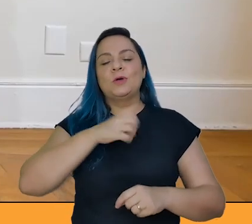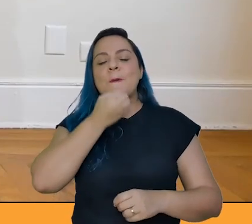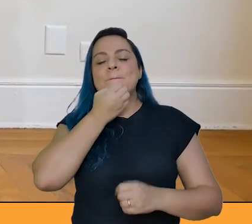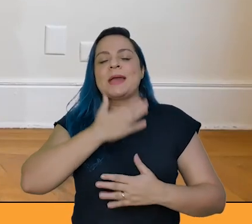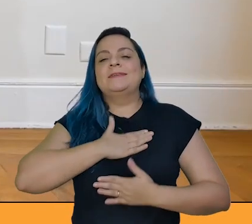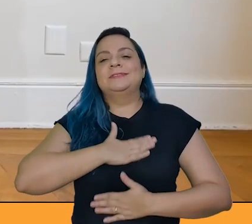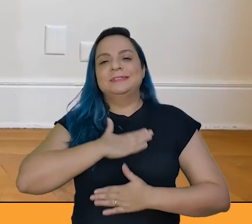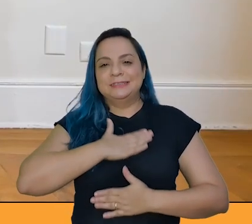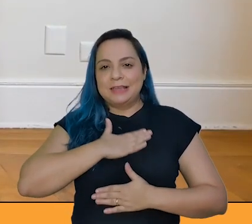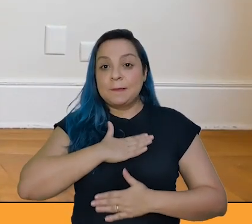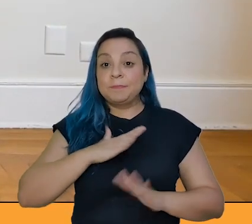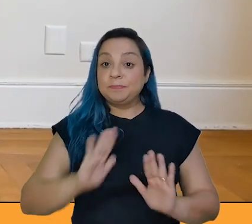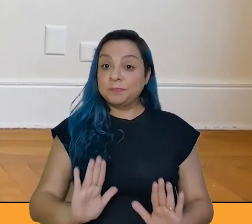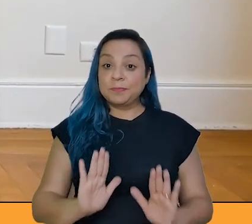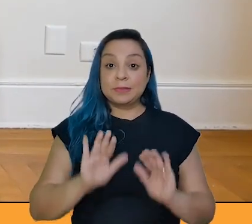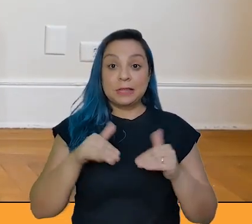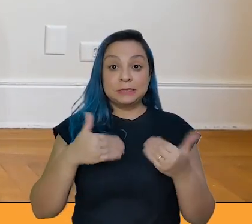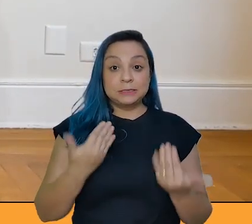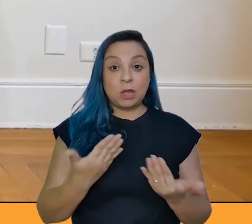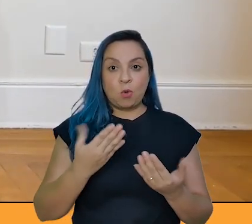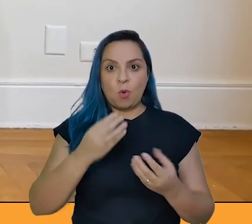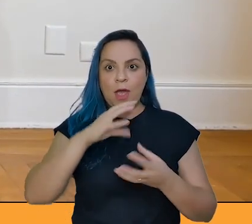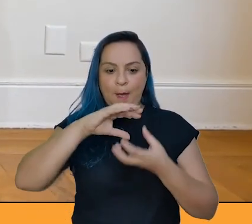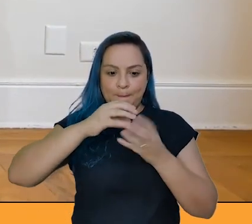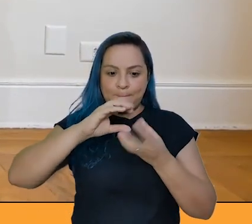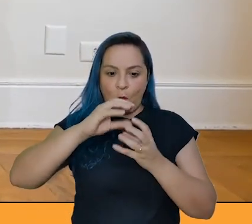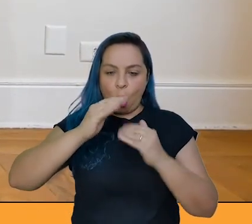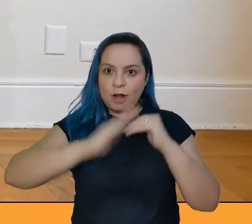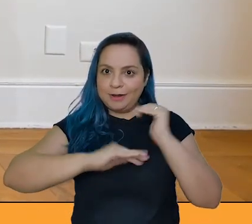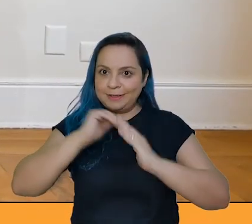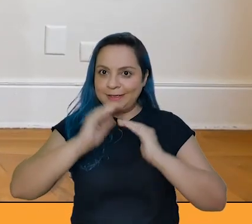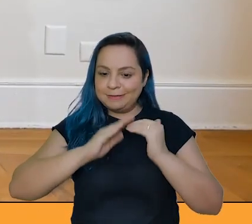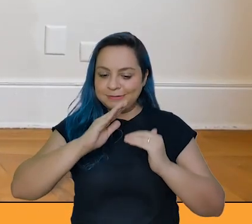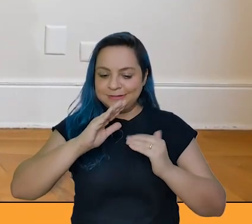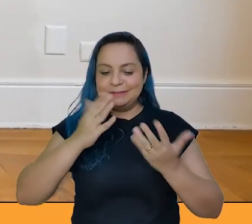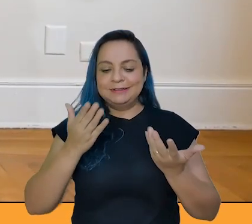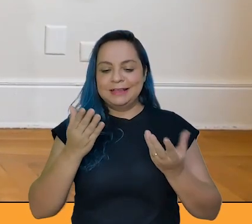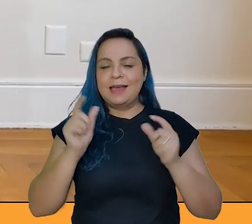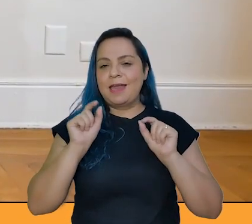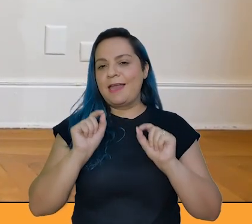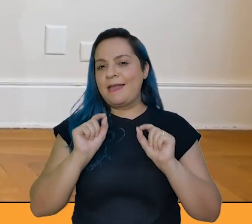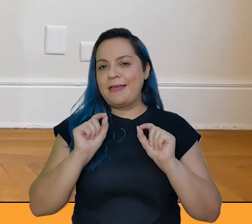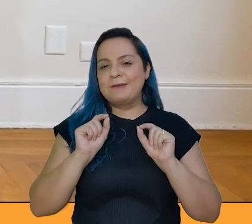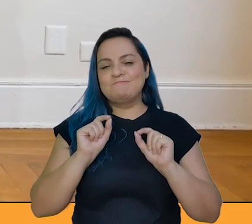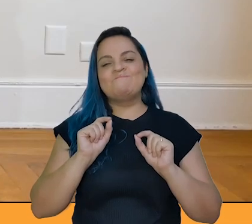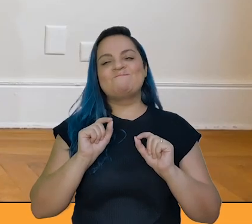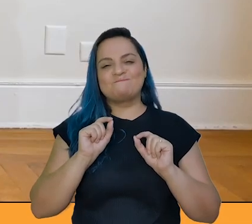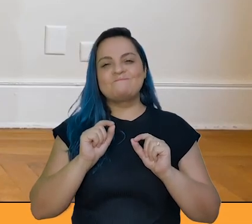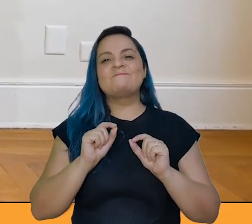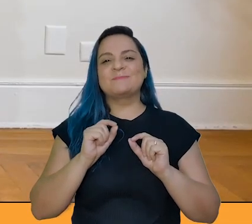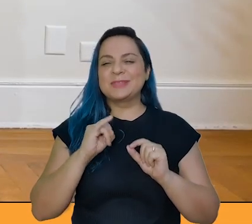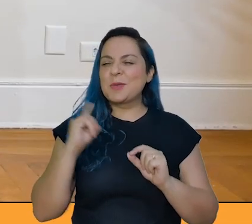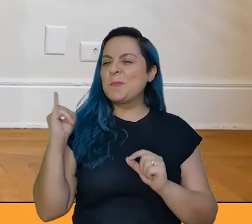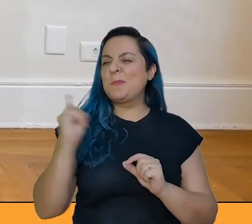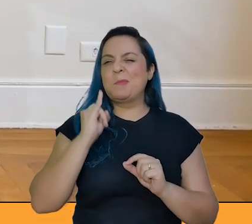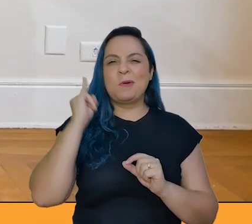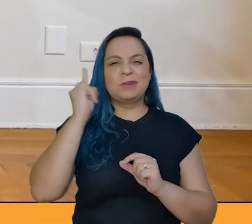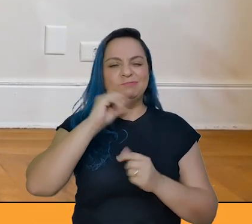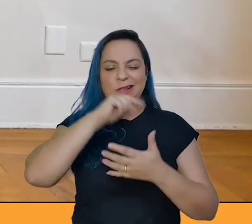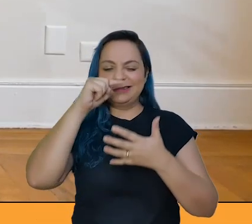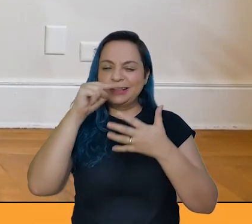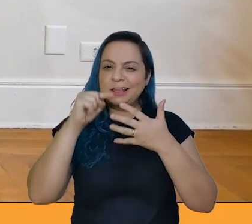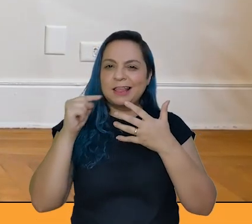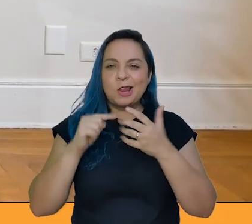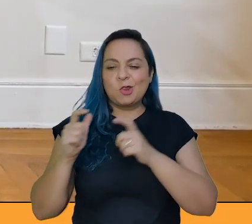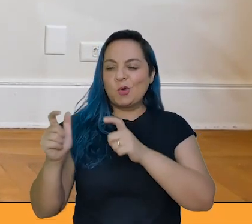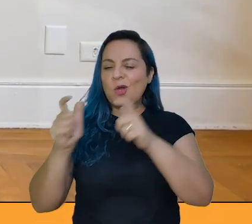bem-estar. Então, o jogo da bolinha, ou a dinâmica da bolinha, enfim, é algo versátil que dá pra gente